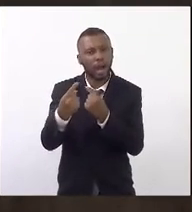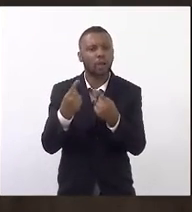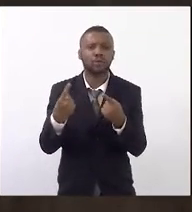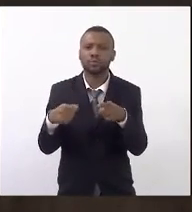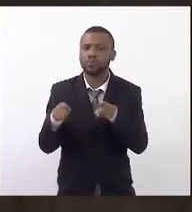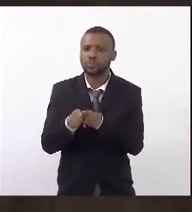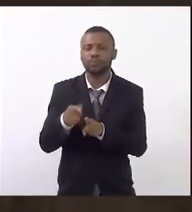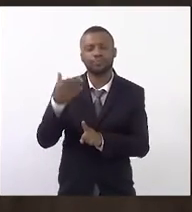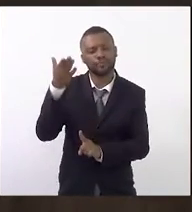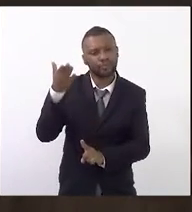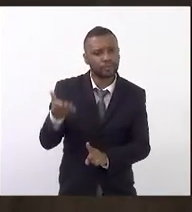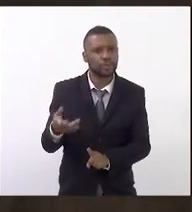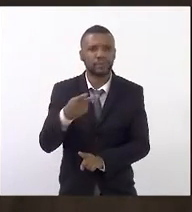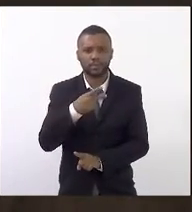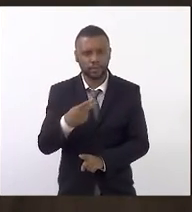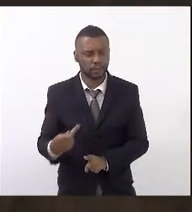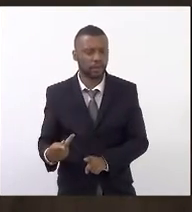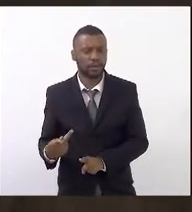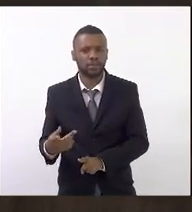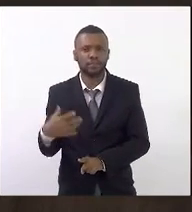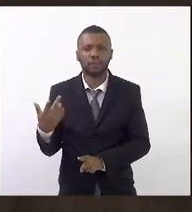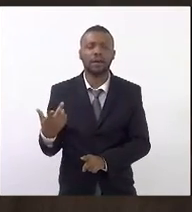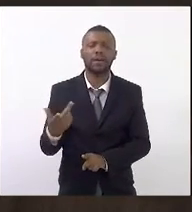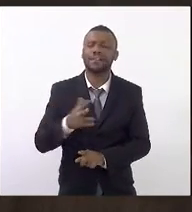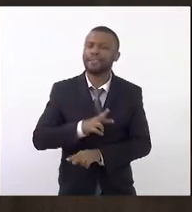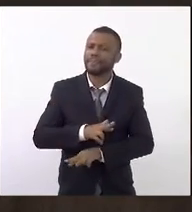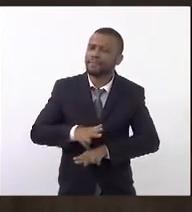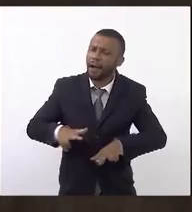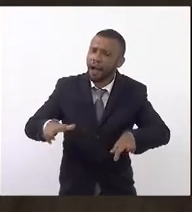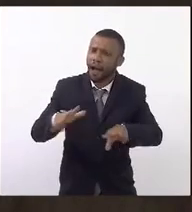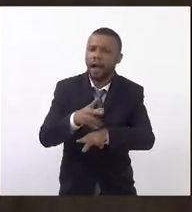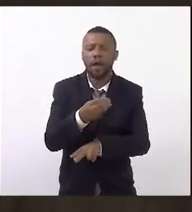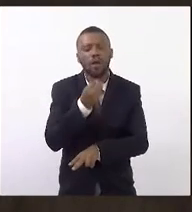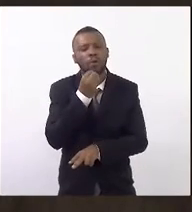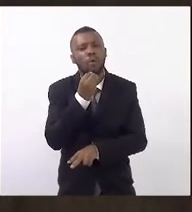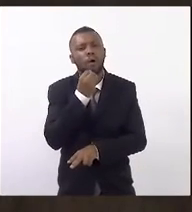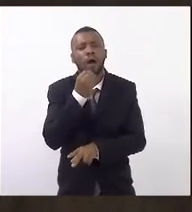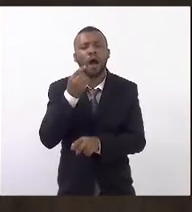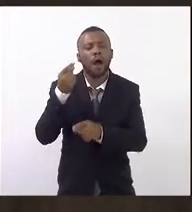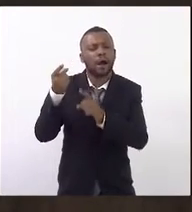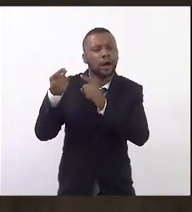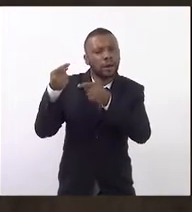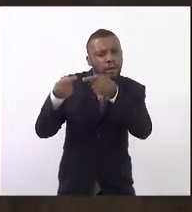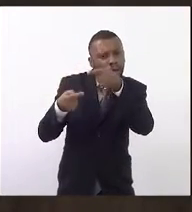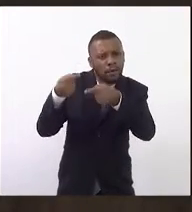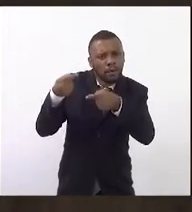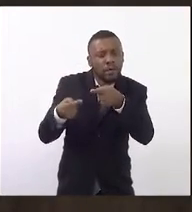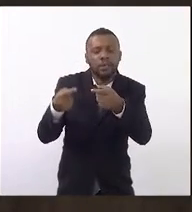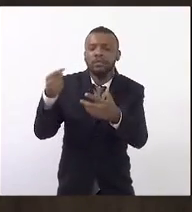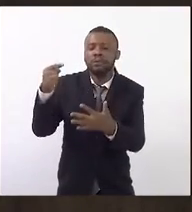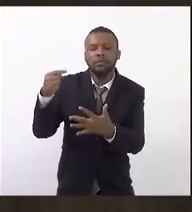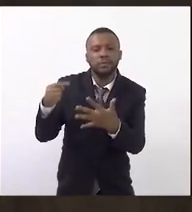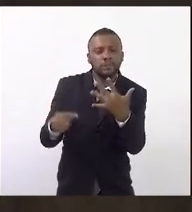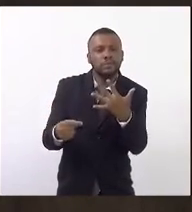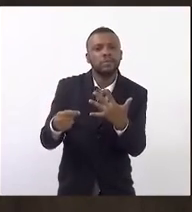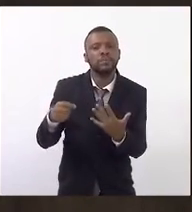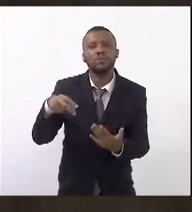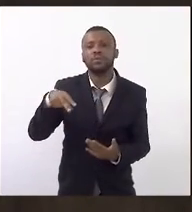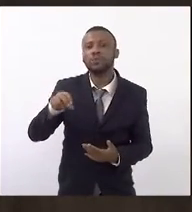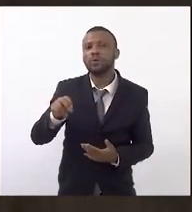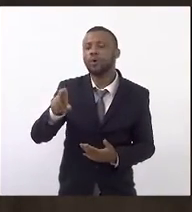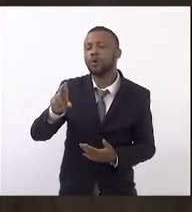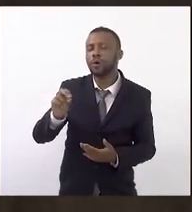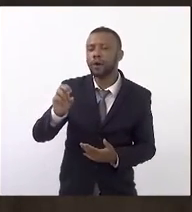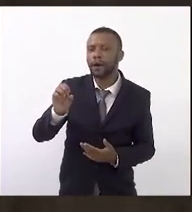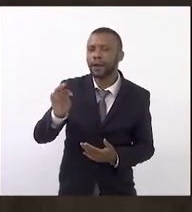presidente Jair Bittencourt, em inúmeras oportunidades, tratando das questões do noroeste do Estado. Então, a Assembleia tem sido